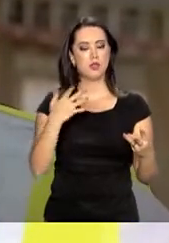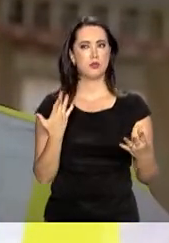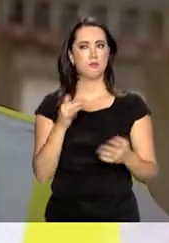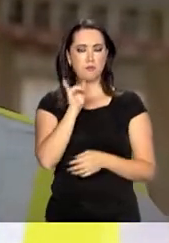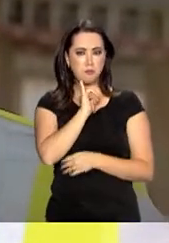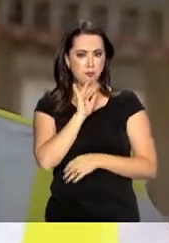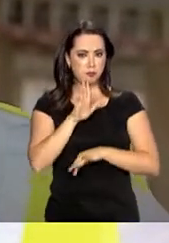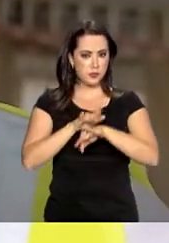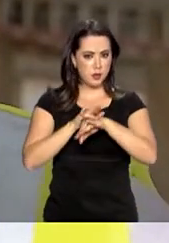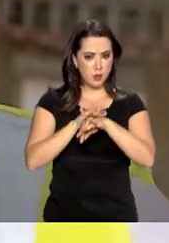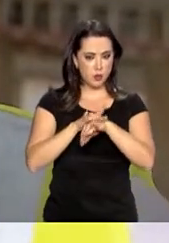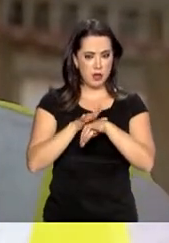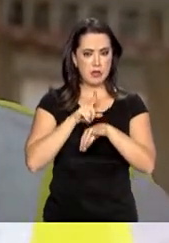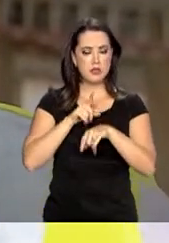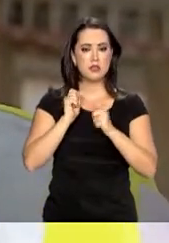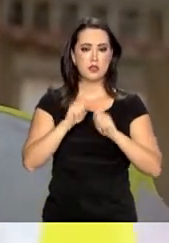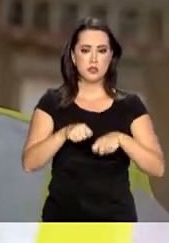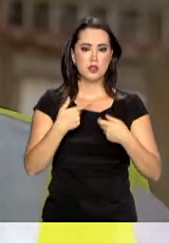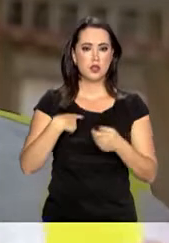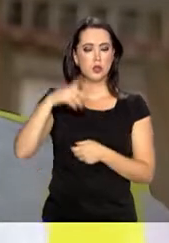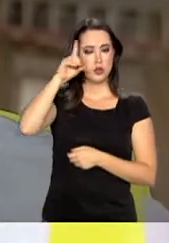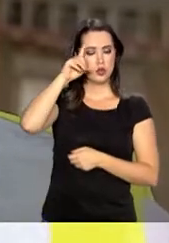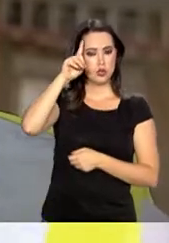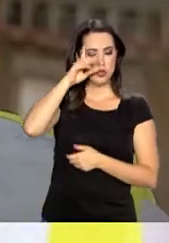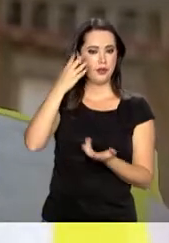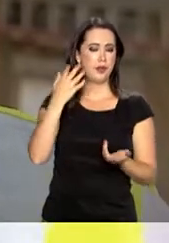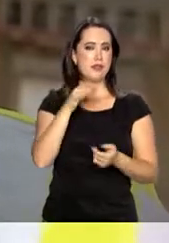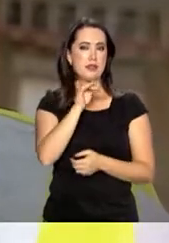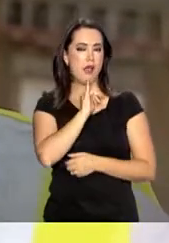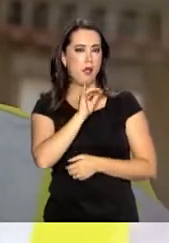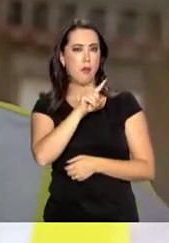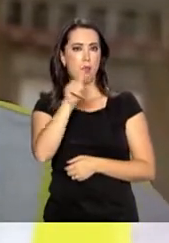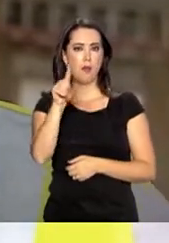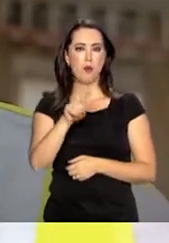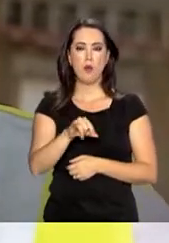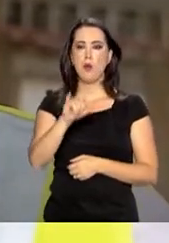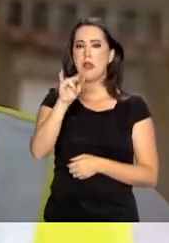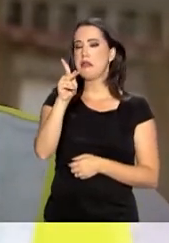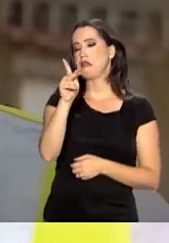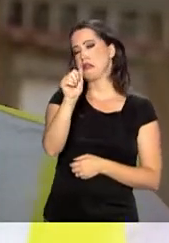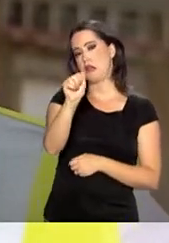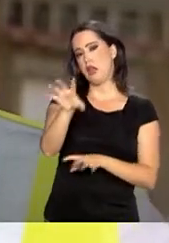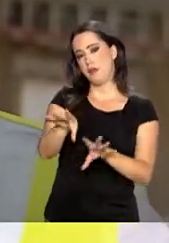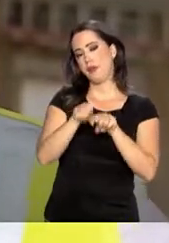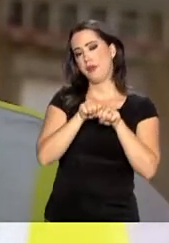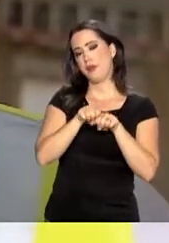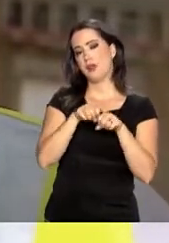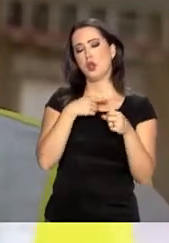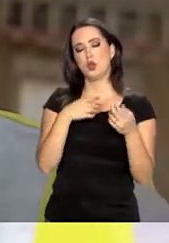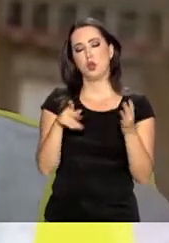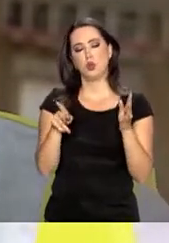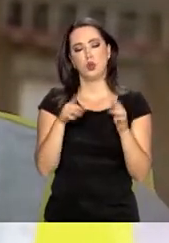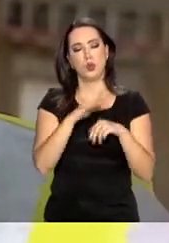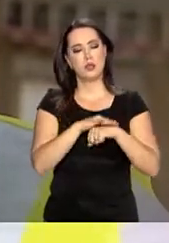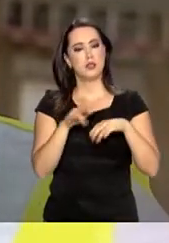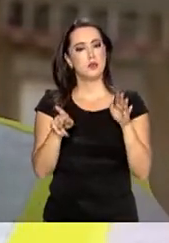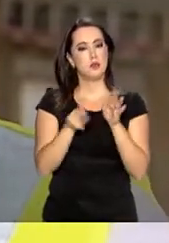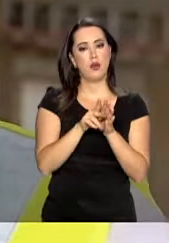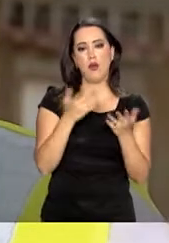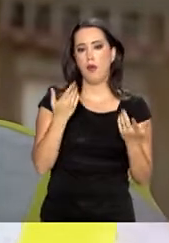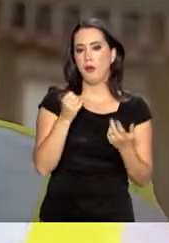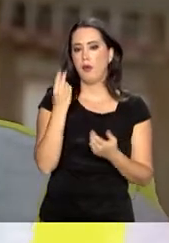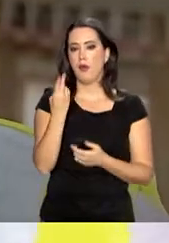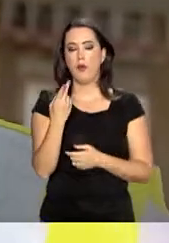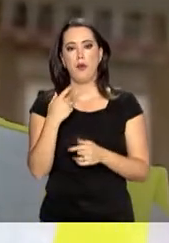exemplo, que estão ligadas ao nosso dia a dia, doenças como Zika, certo? Algumas doenças tropicais, questões ligadas à exploração